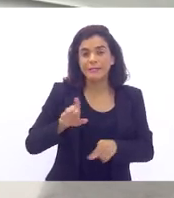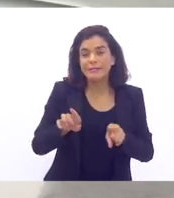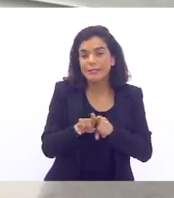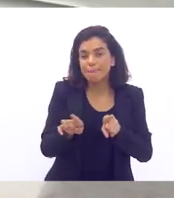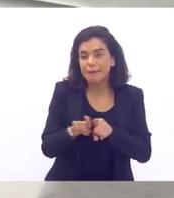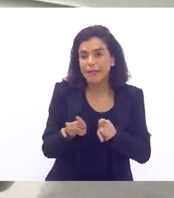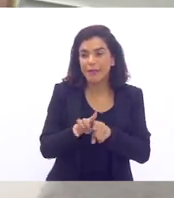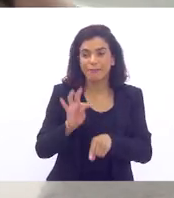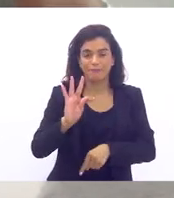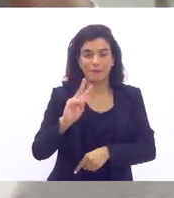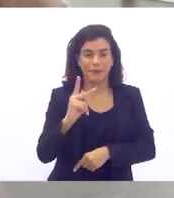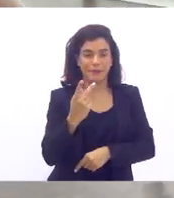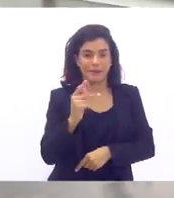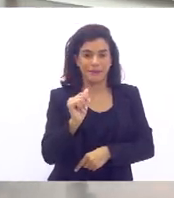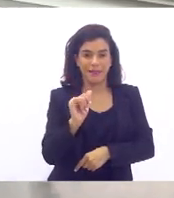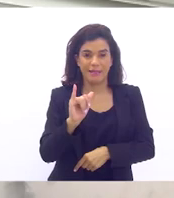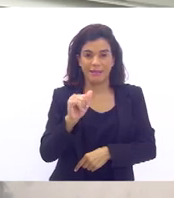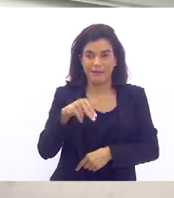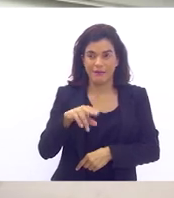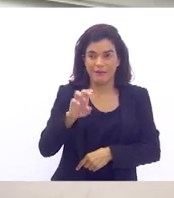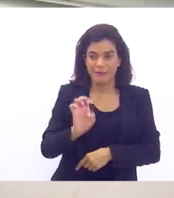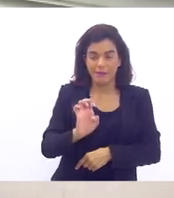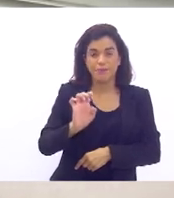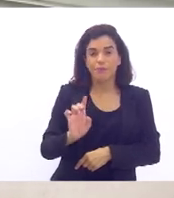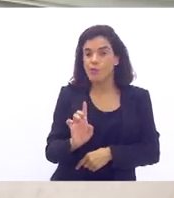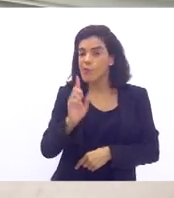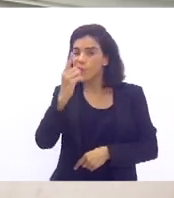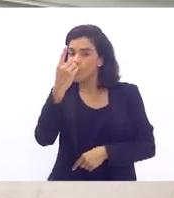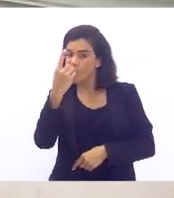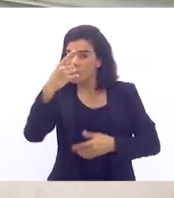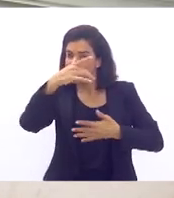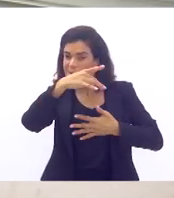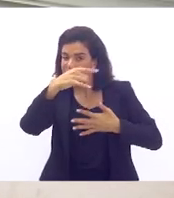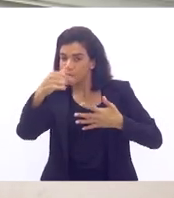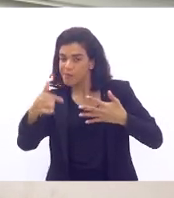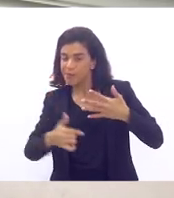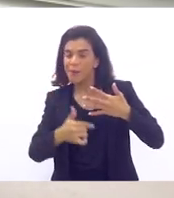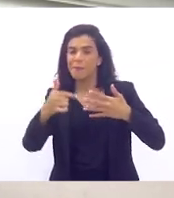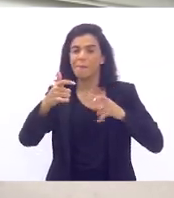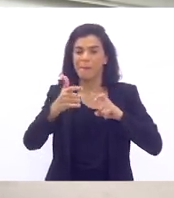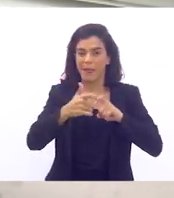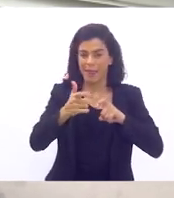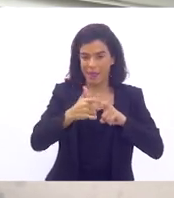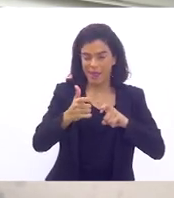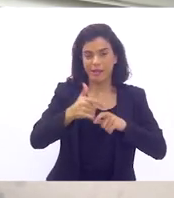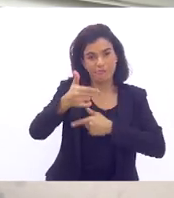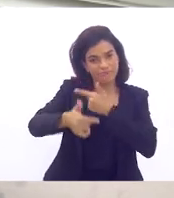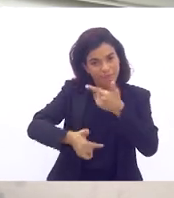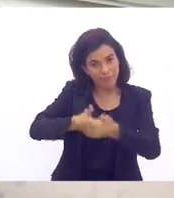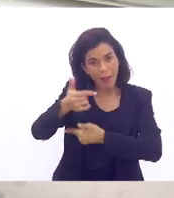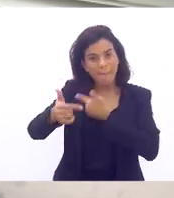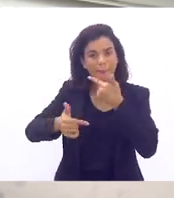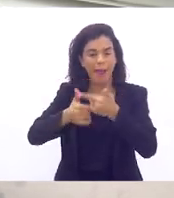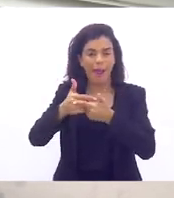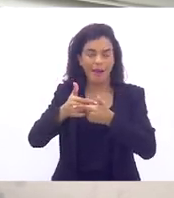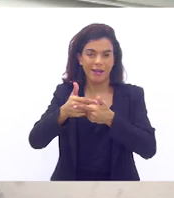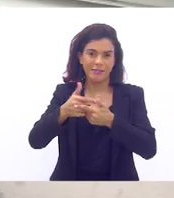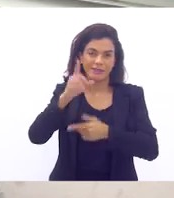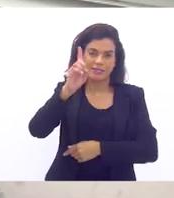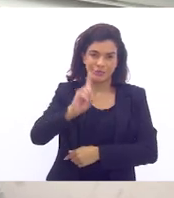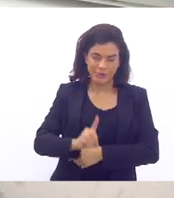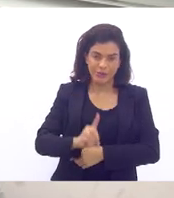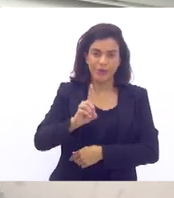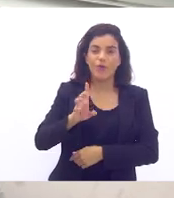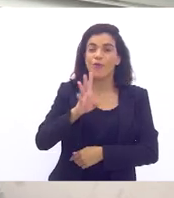Taiane uma das nossas médicas que hoje faz parte da diretoria